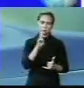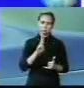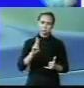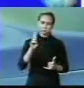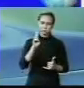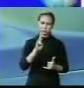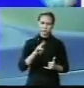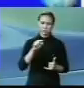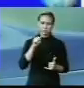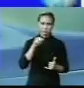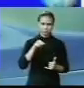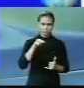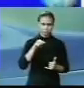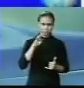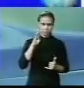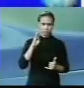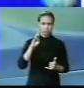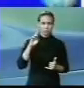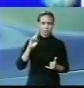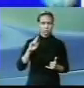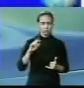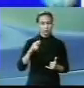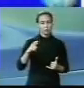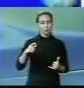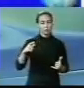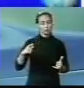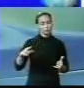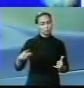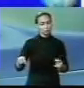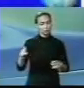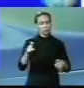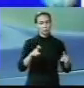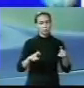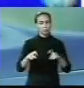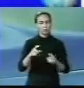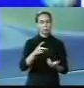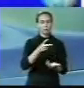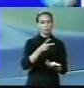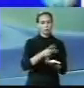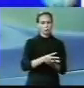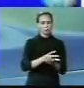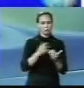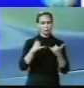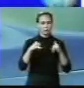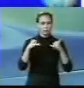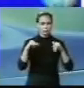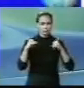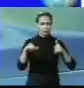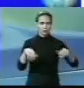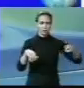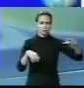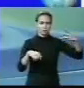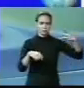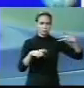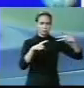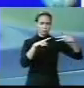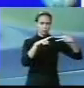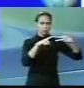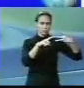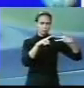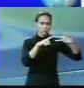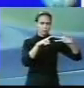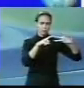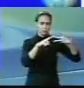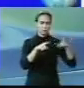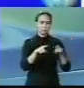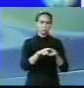uniteams.br. Se um outro computador da mesma rede, por exemplo, esse segundo aqui de baixo, se o computador da mesma rede